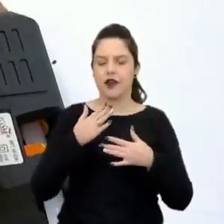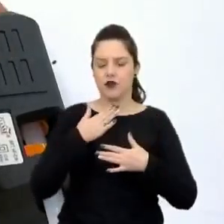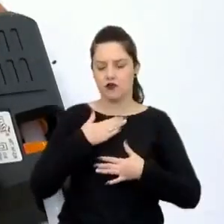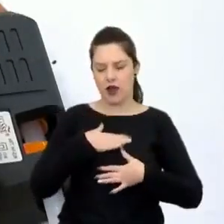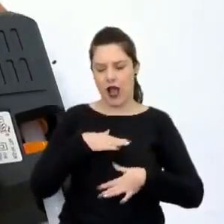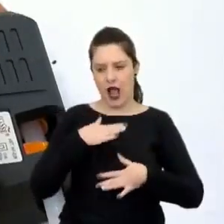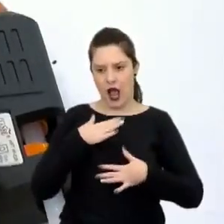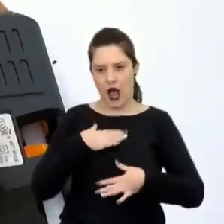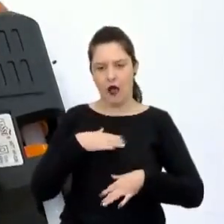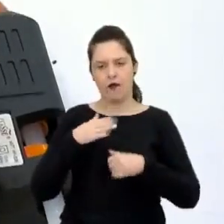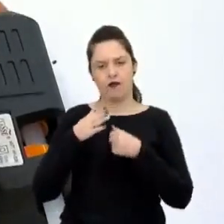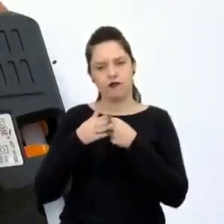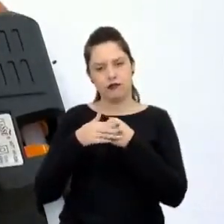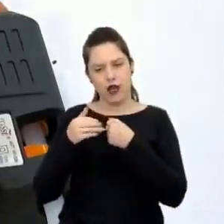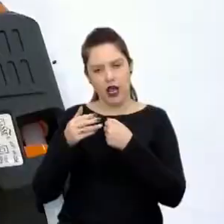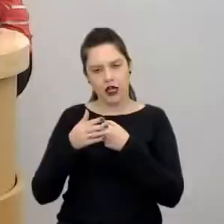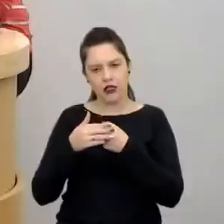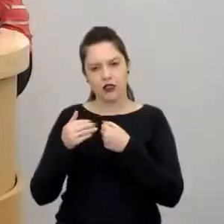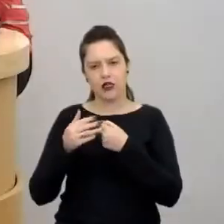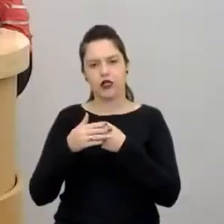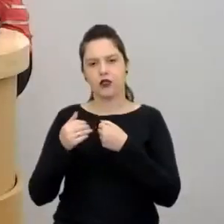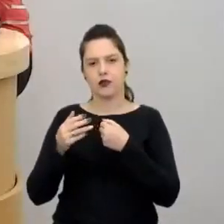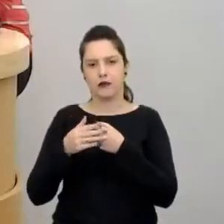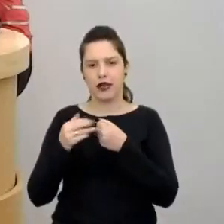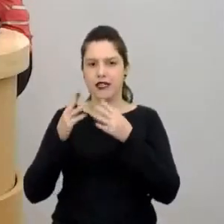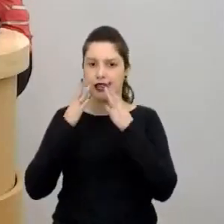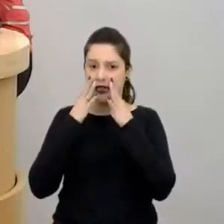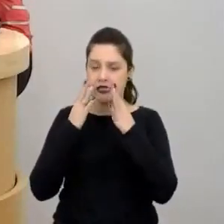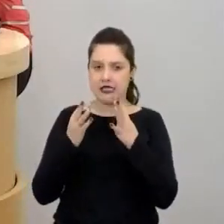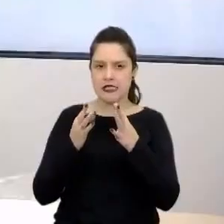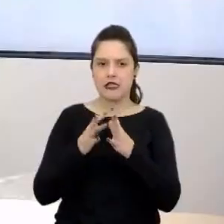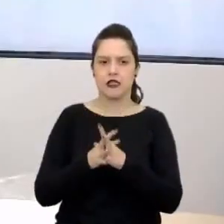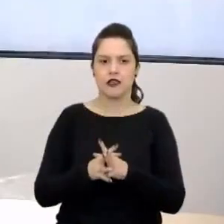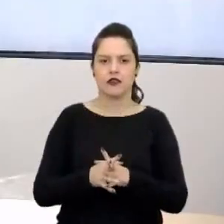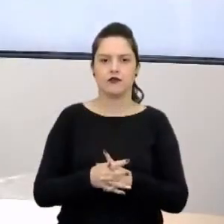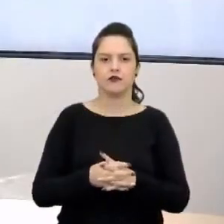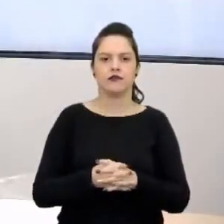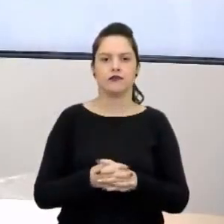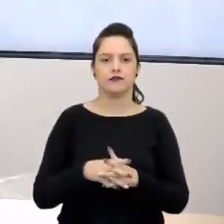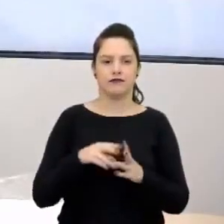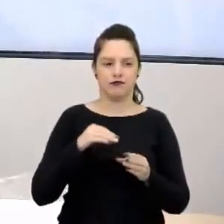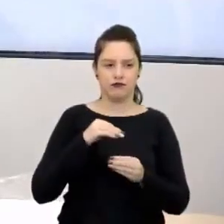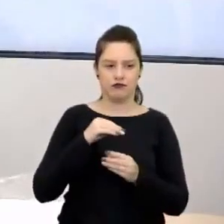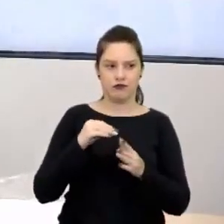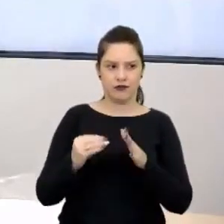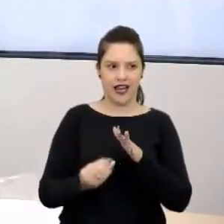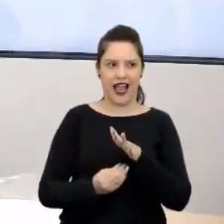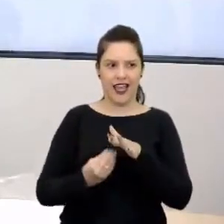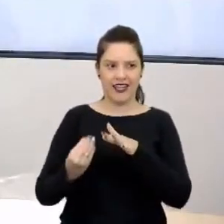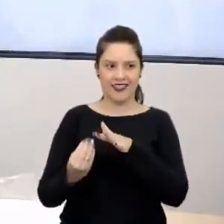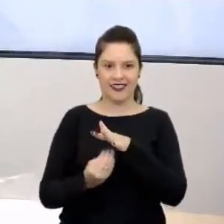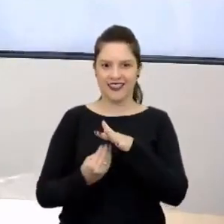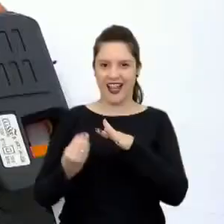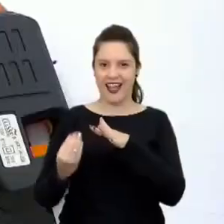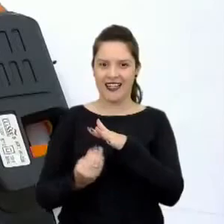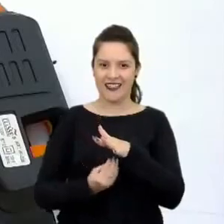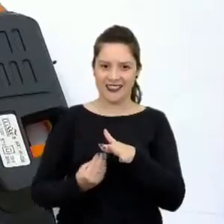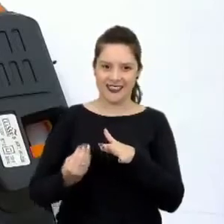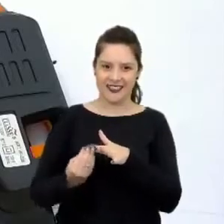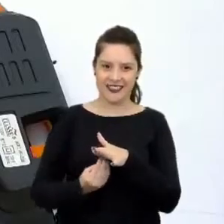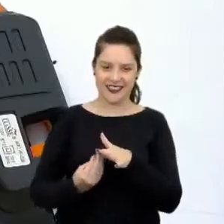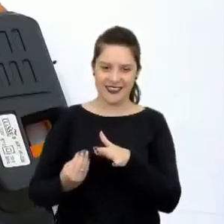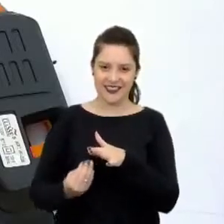com mais calma, né? Com mais... Pensando no design. No design, pensando assim, Luluquinho.